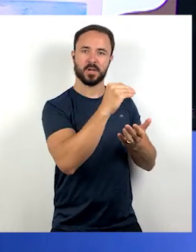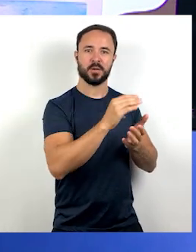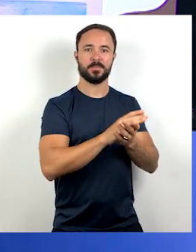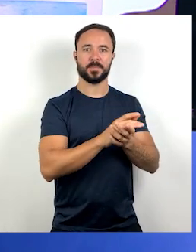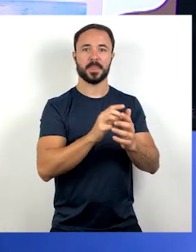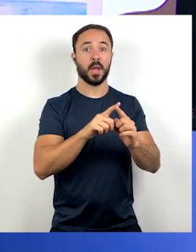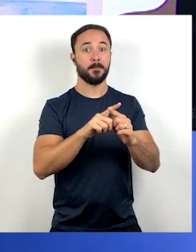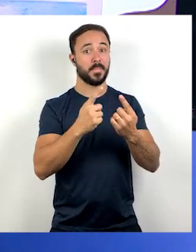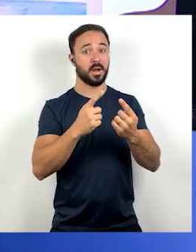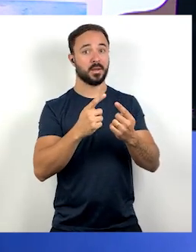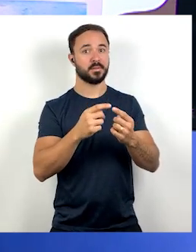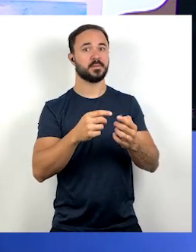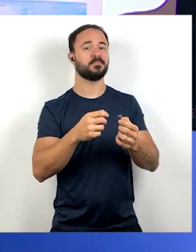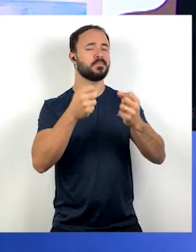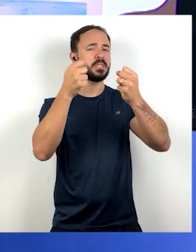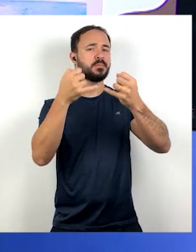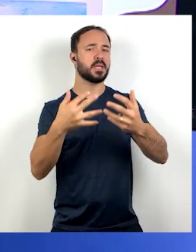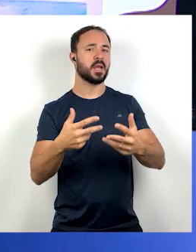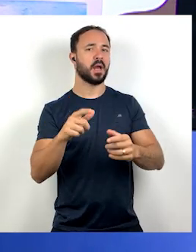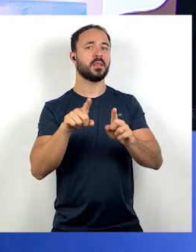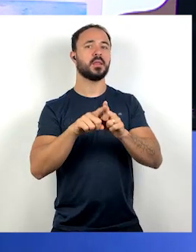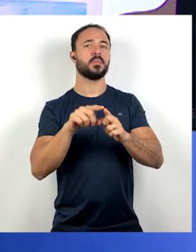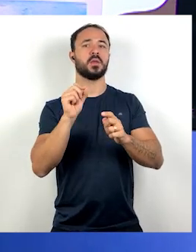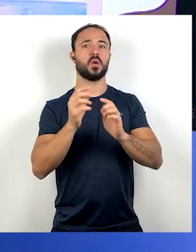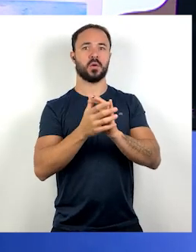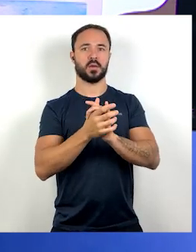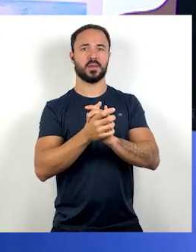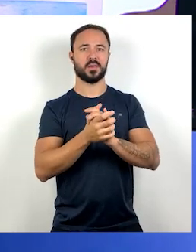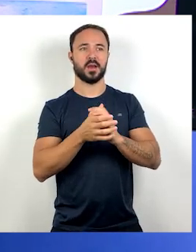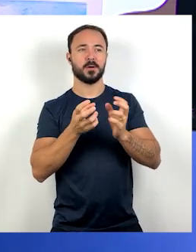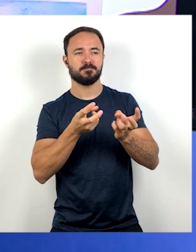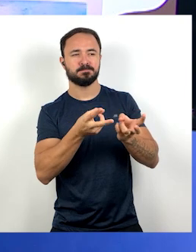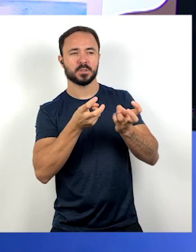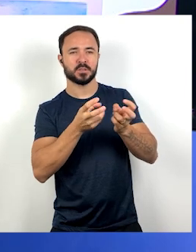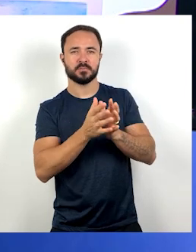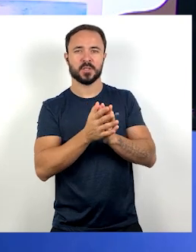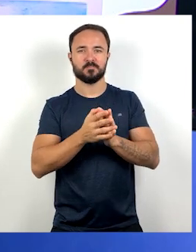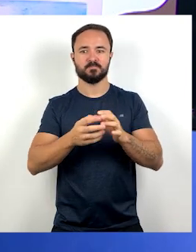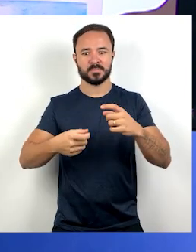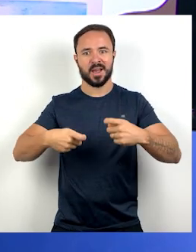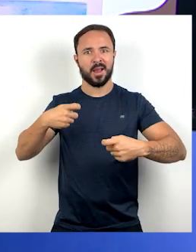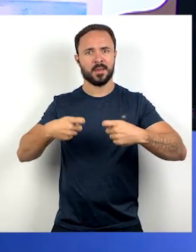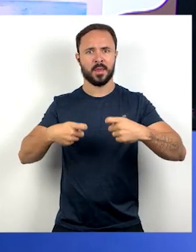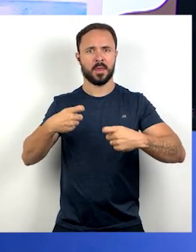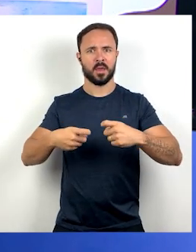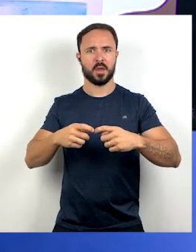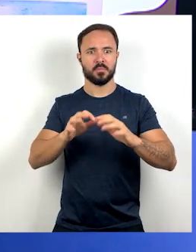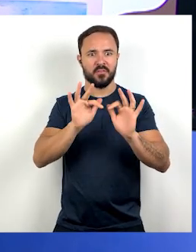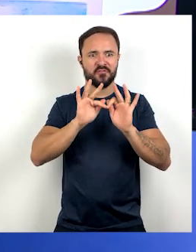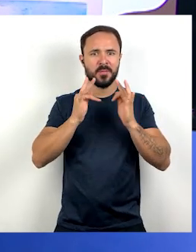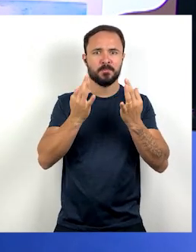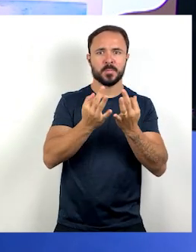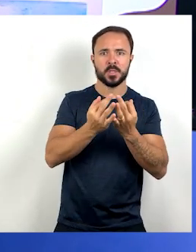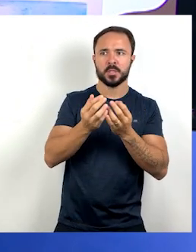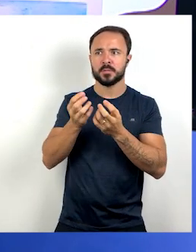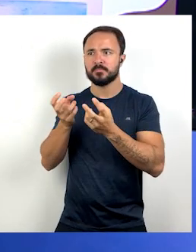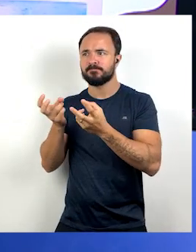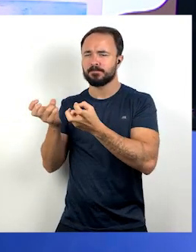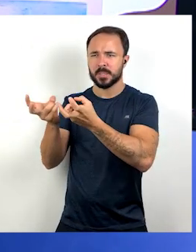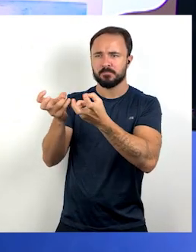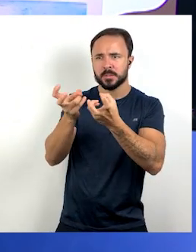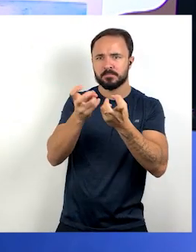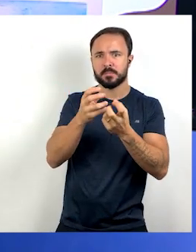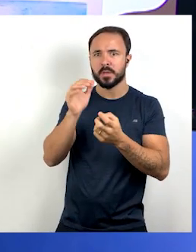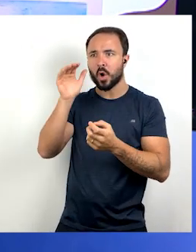quero enfatizar que ela mostra a percepção da guerra pela família. Eles estão ali no